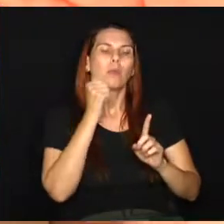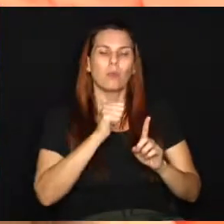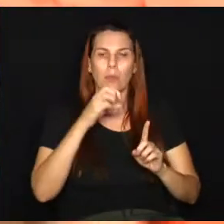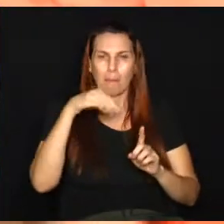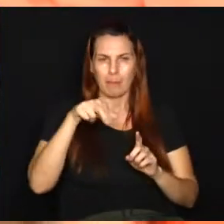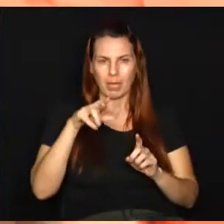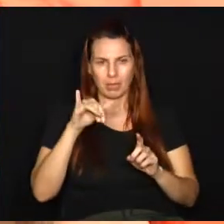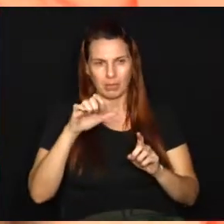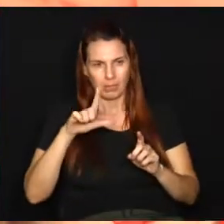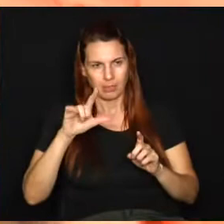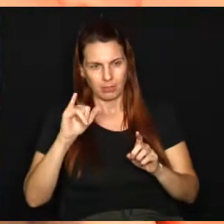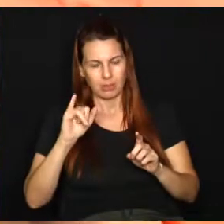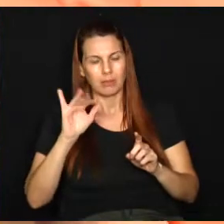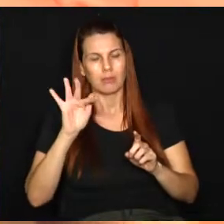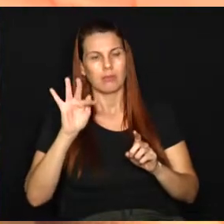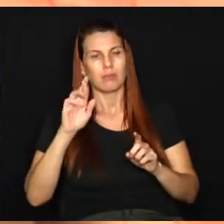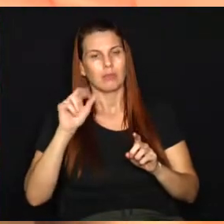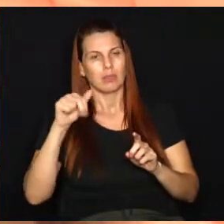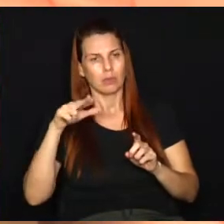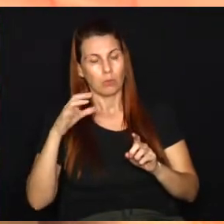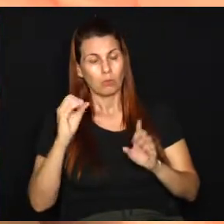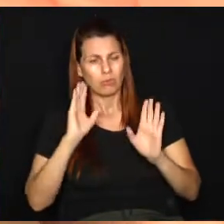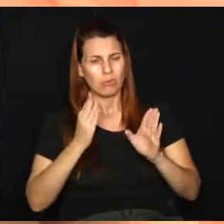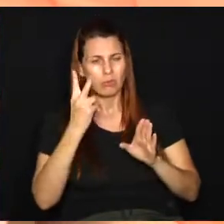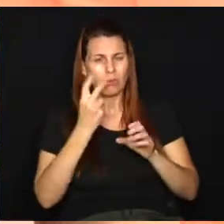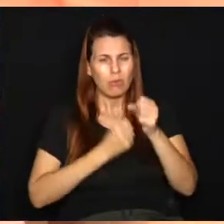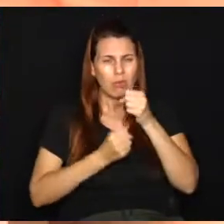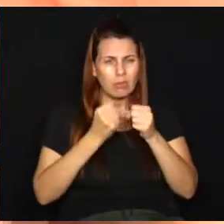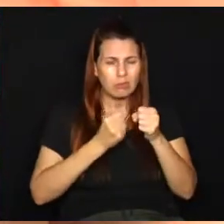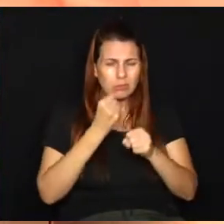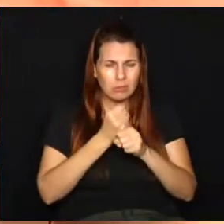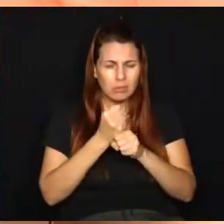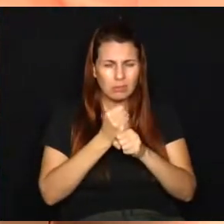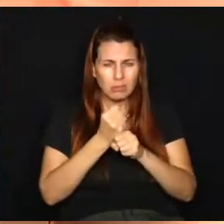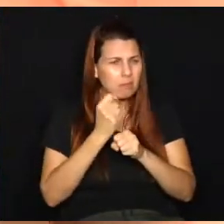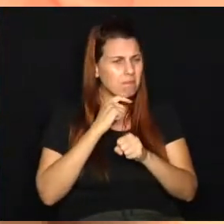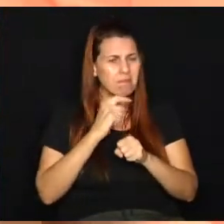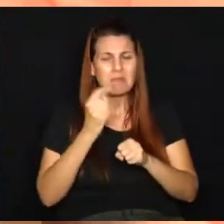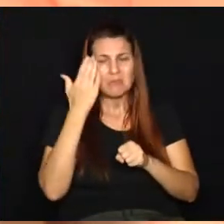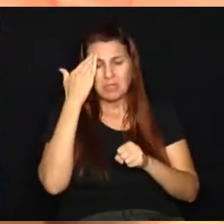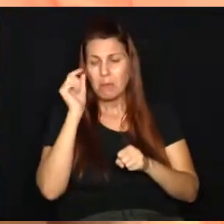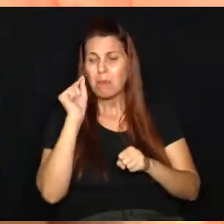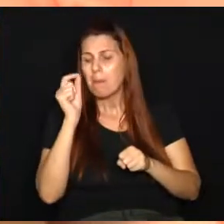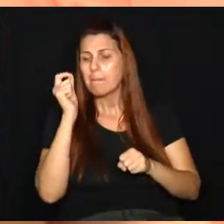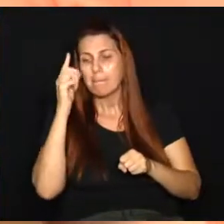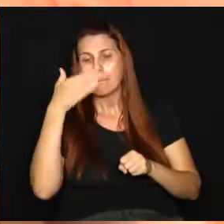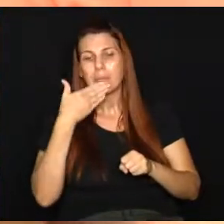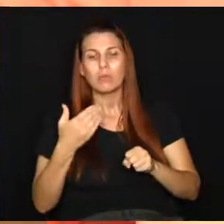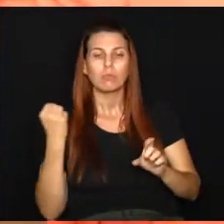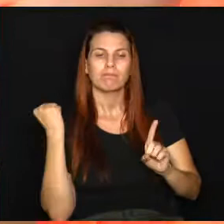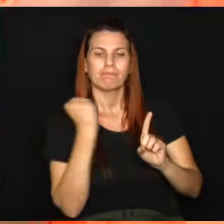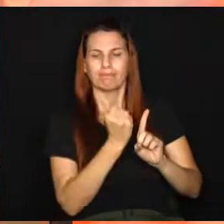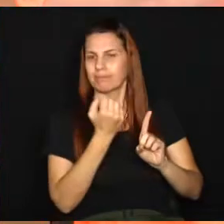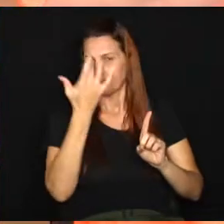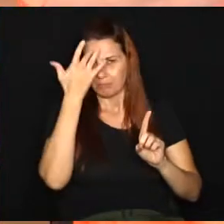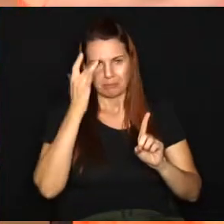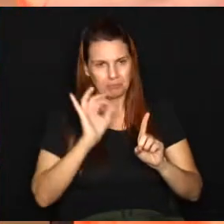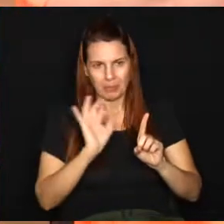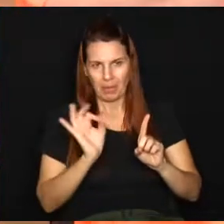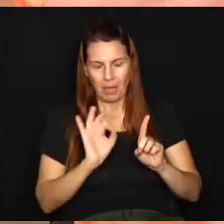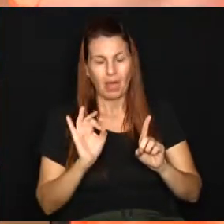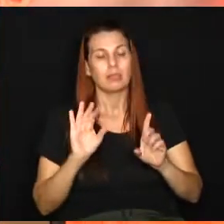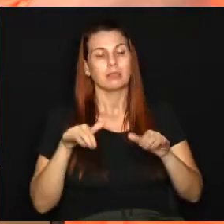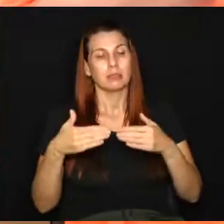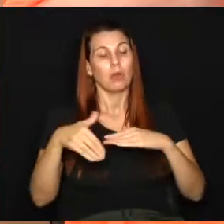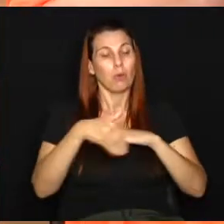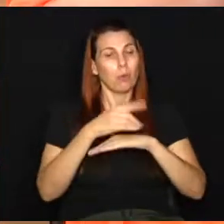anos sem resposta sobre quem mandou matar a Marielle, né? Então a gente vai também ocupar as ruas